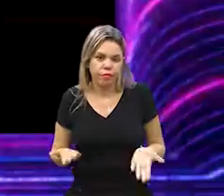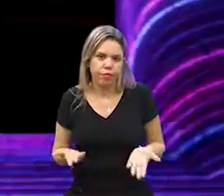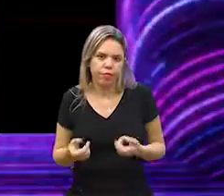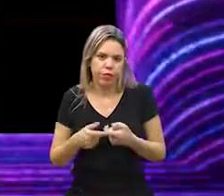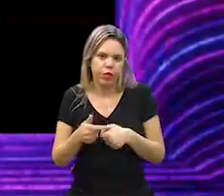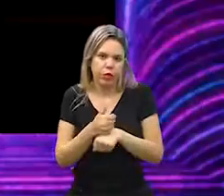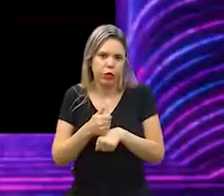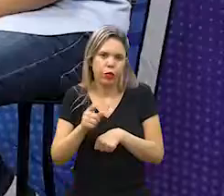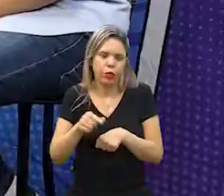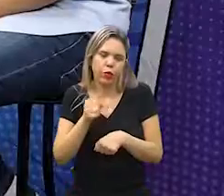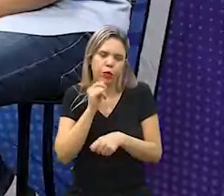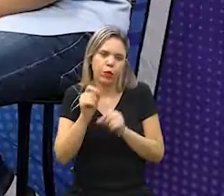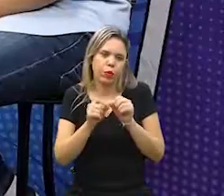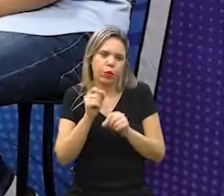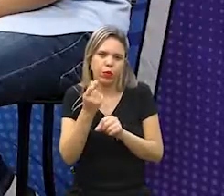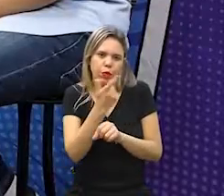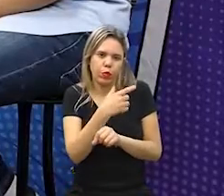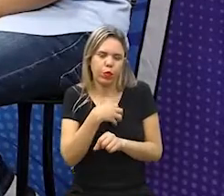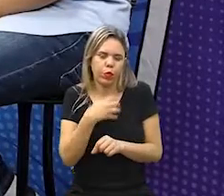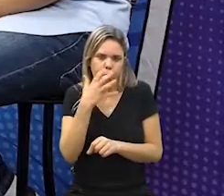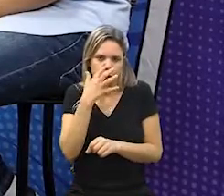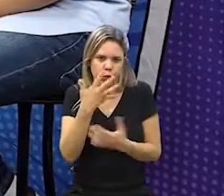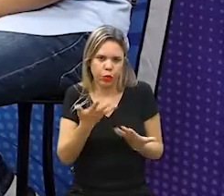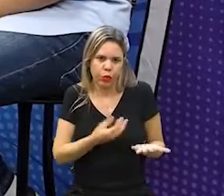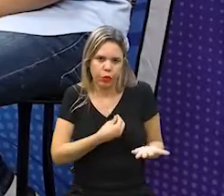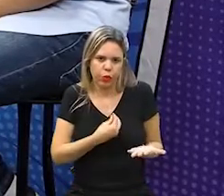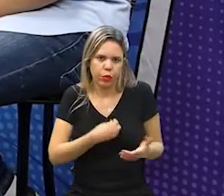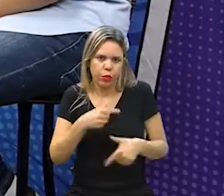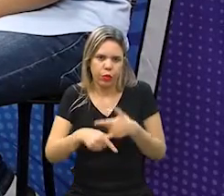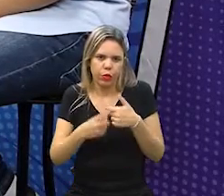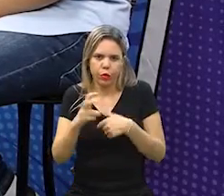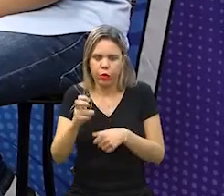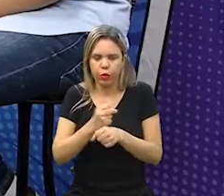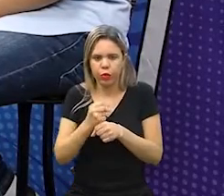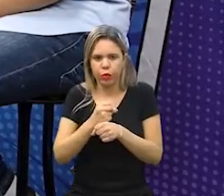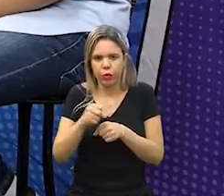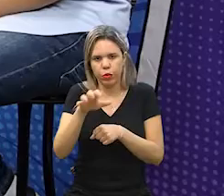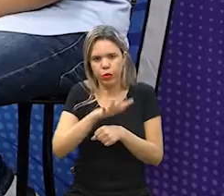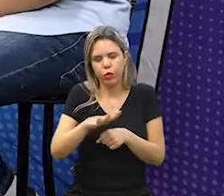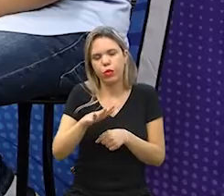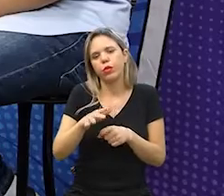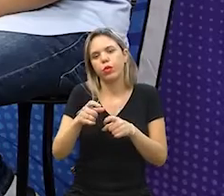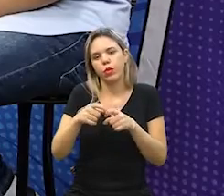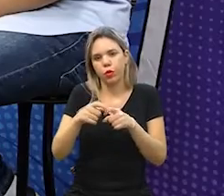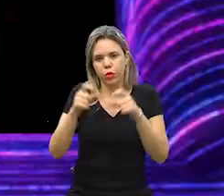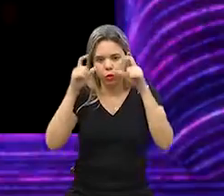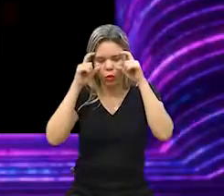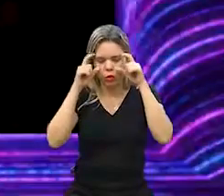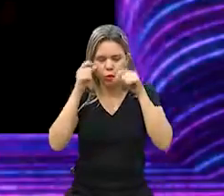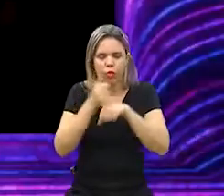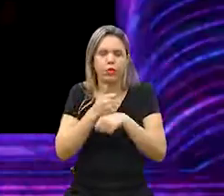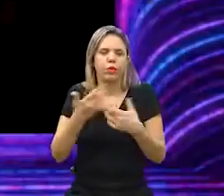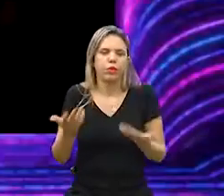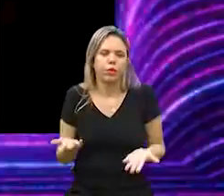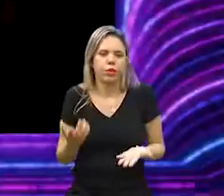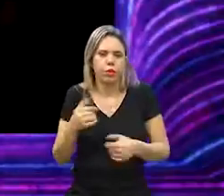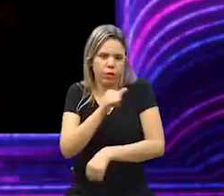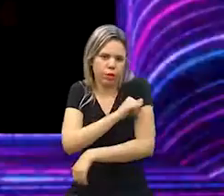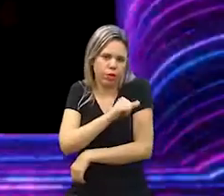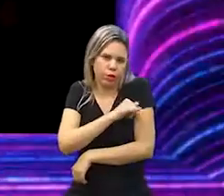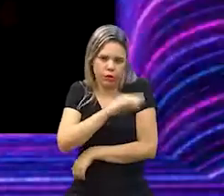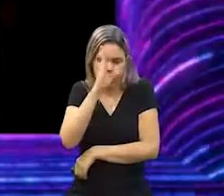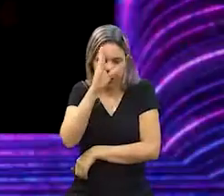a medicina é uma outra paixão da minha vida. Eu trabalhei 15 anos nessa área, em oftalmologia, e no